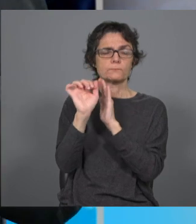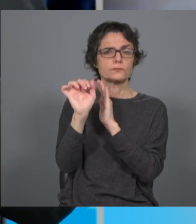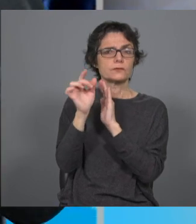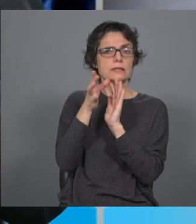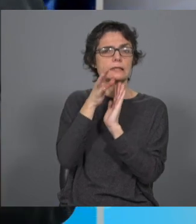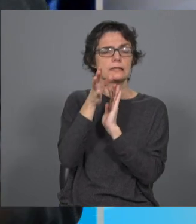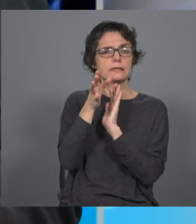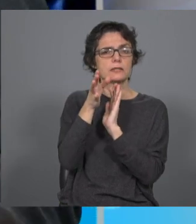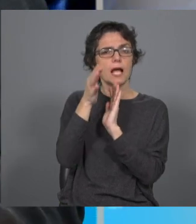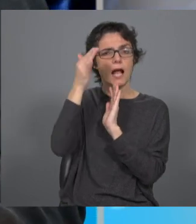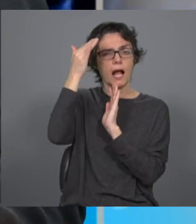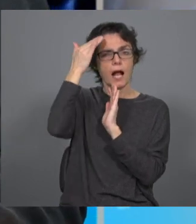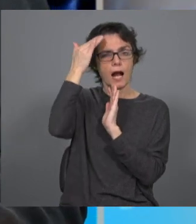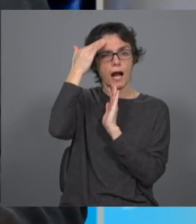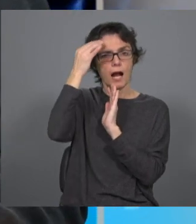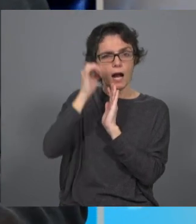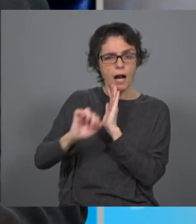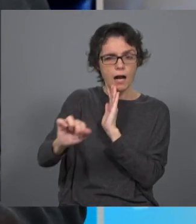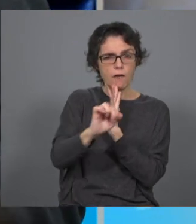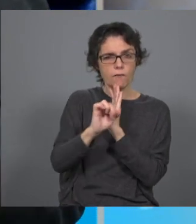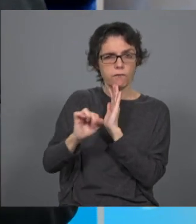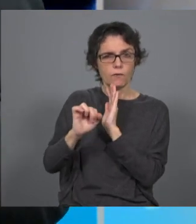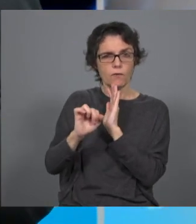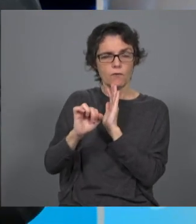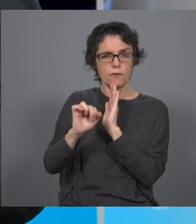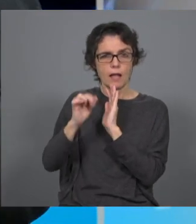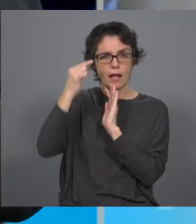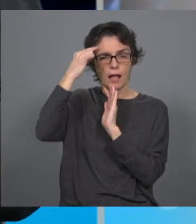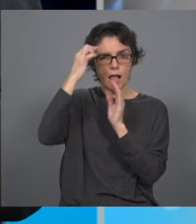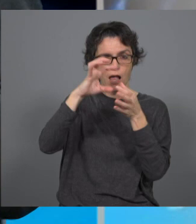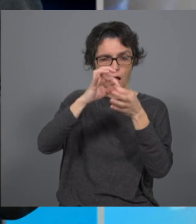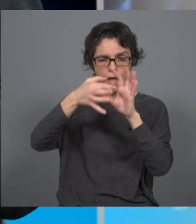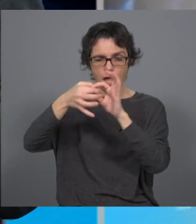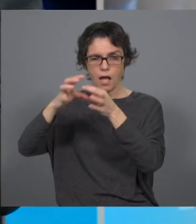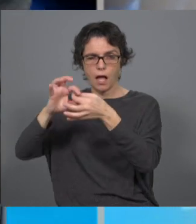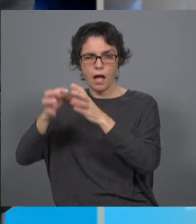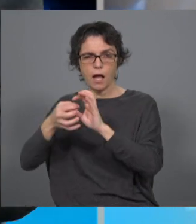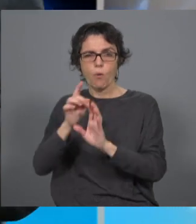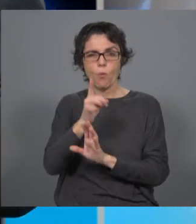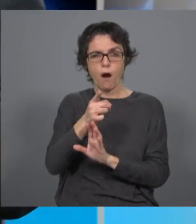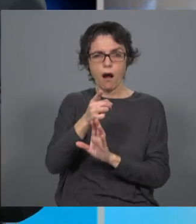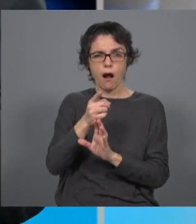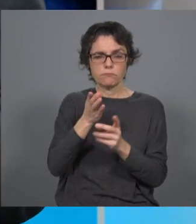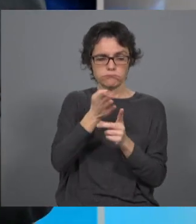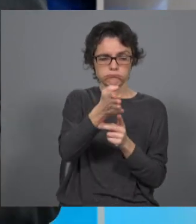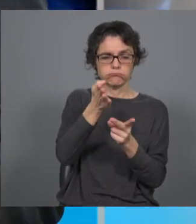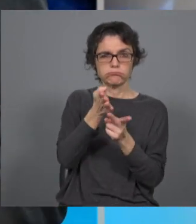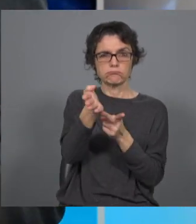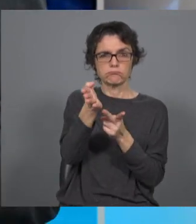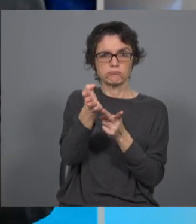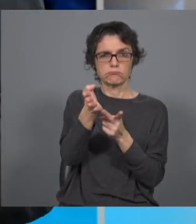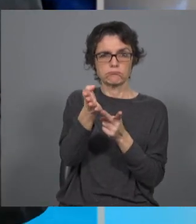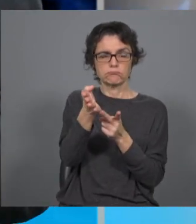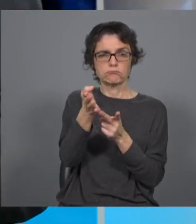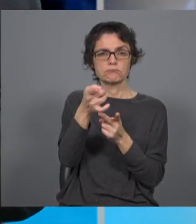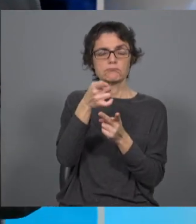nosso organismo mental funciona motivado por estas duas orientações, que